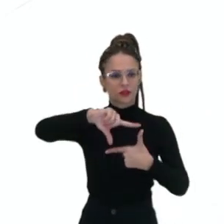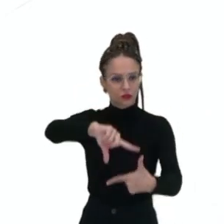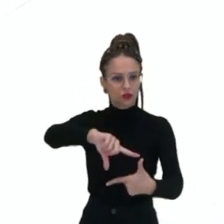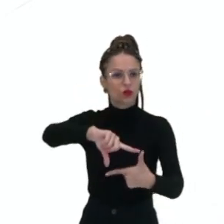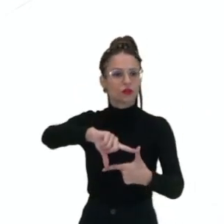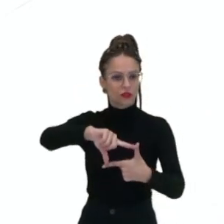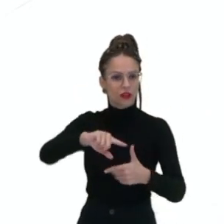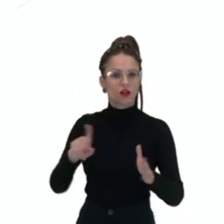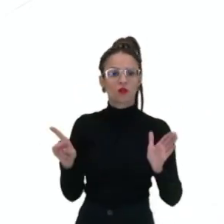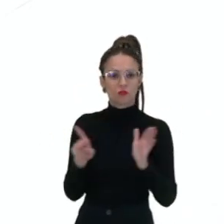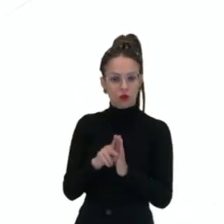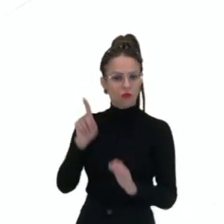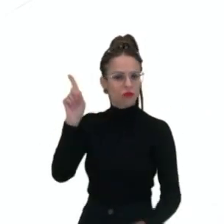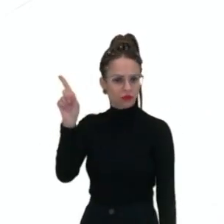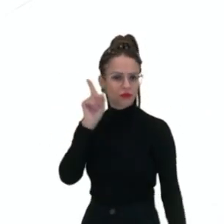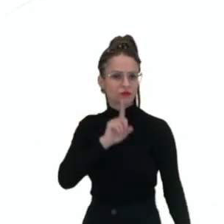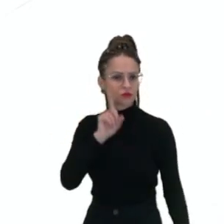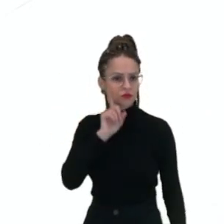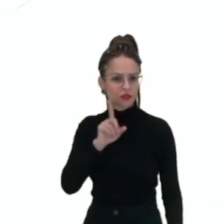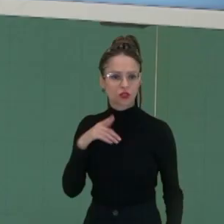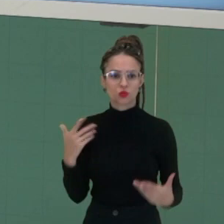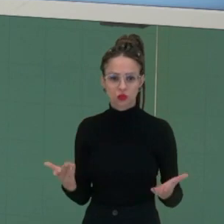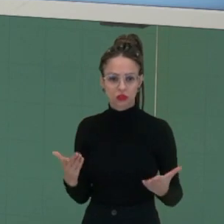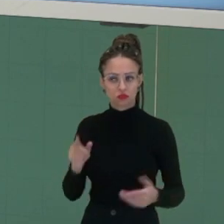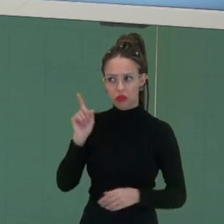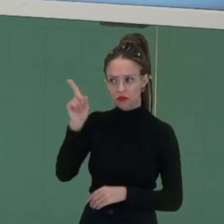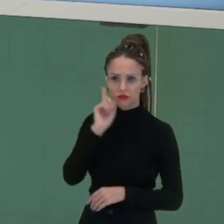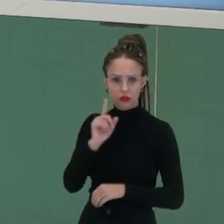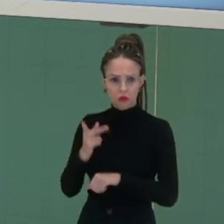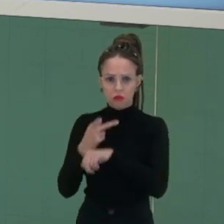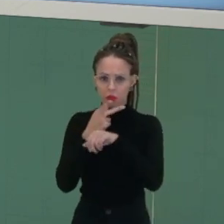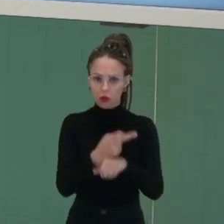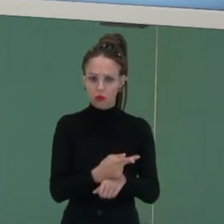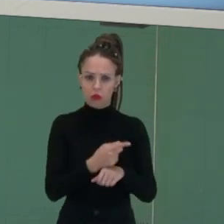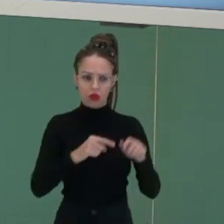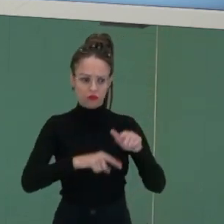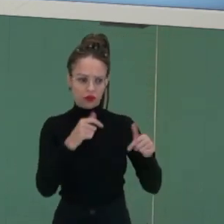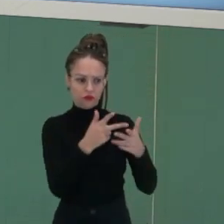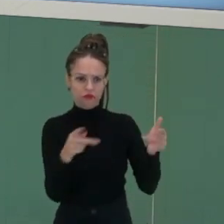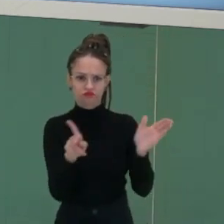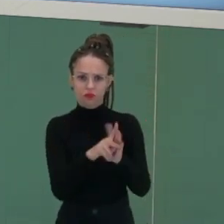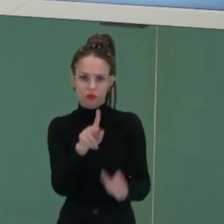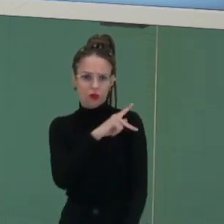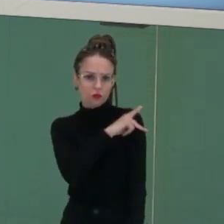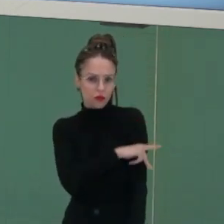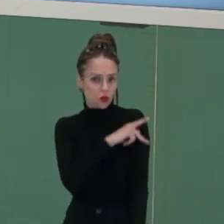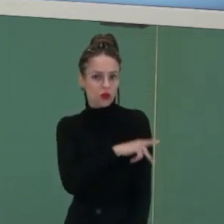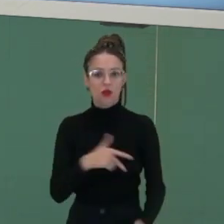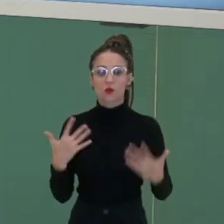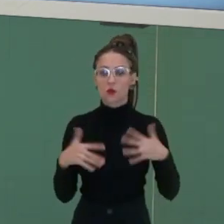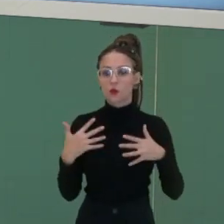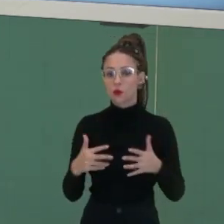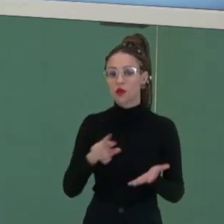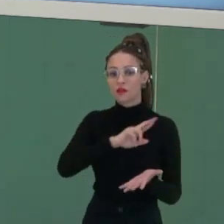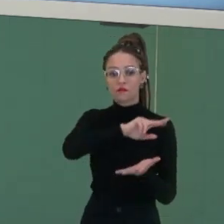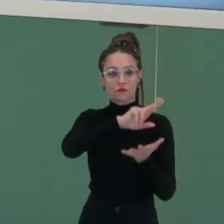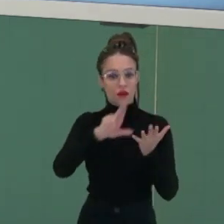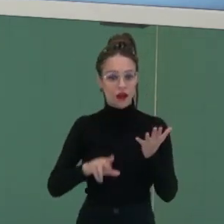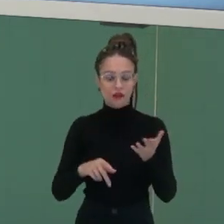lá nos Estados Unidos, ou seja, tem vários exemplos de peças artesanais que você vai encontrar em